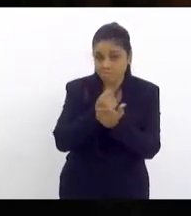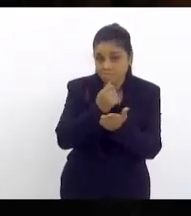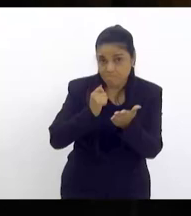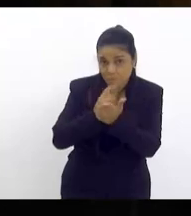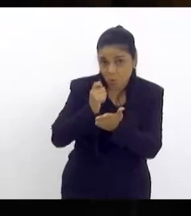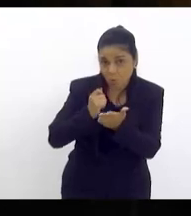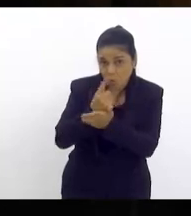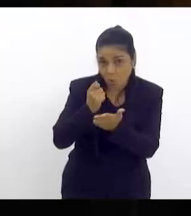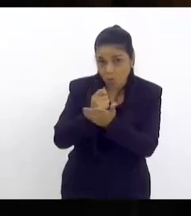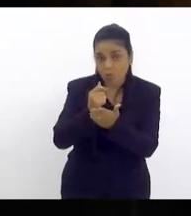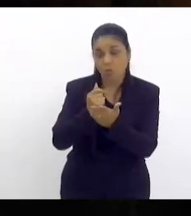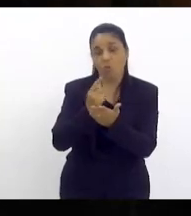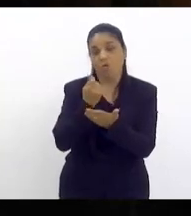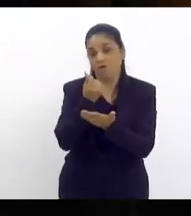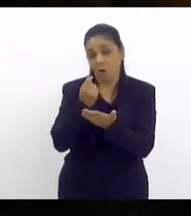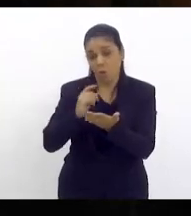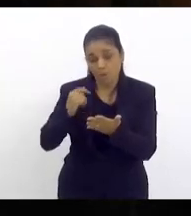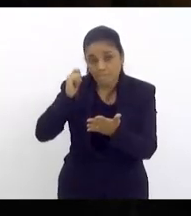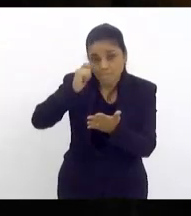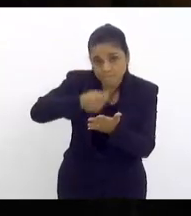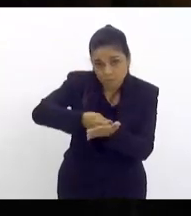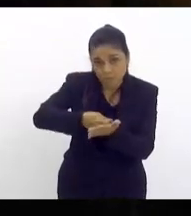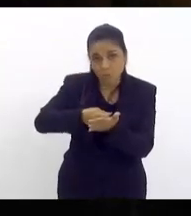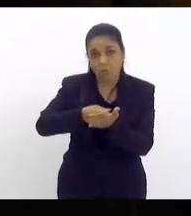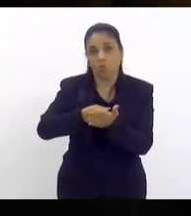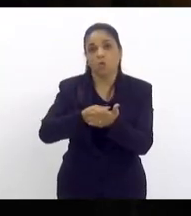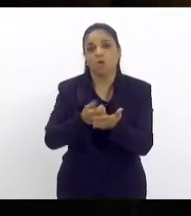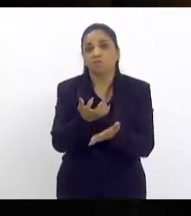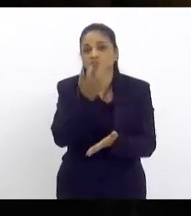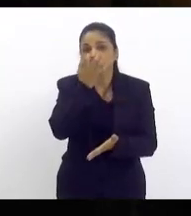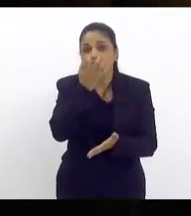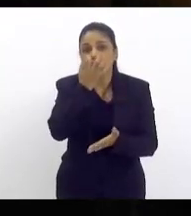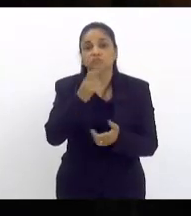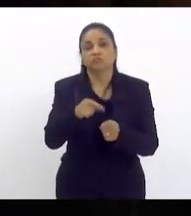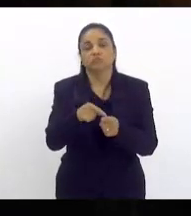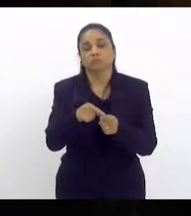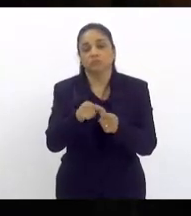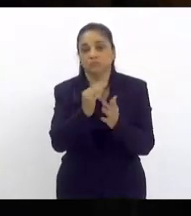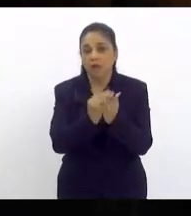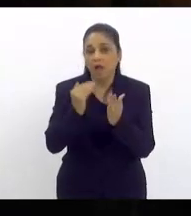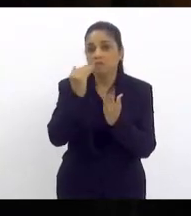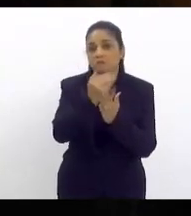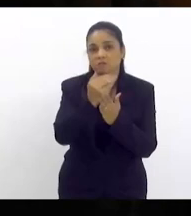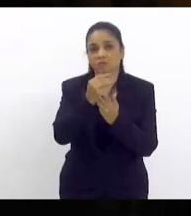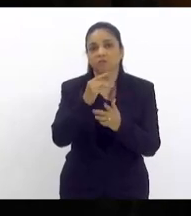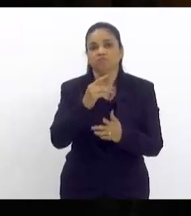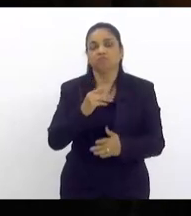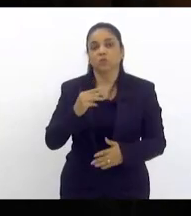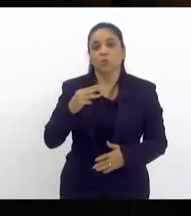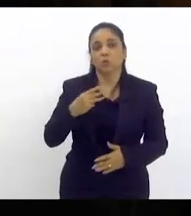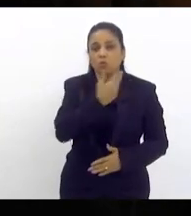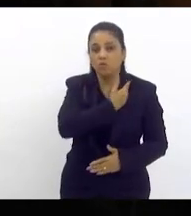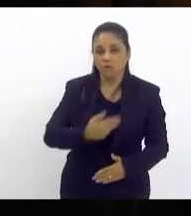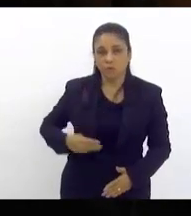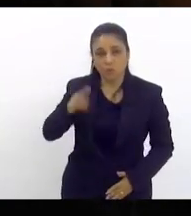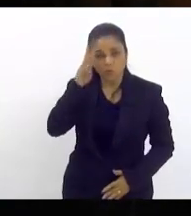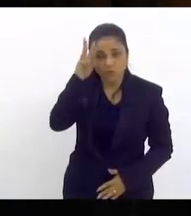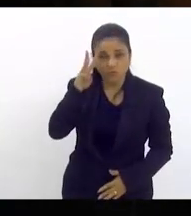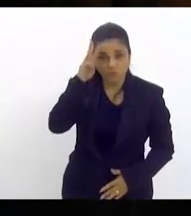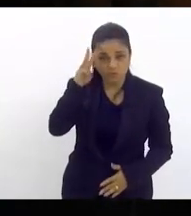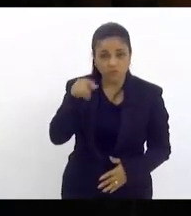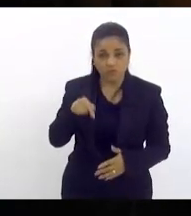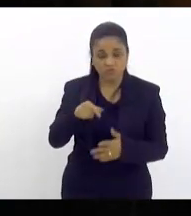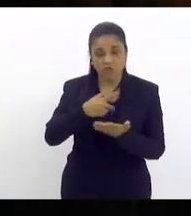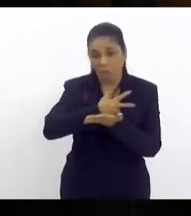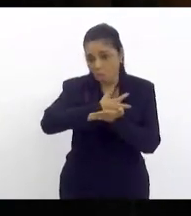sendo asfixiada então o ex-governador o ex-juízo Wilson que nessa casa aqui nós porque